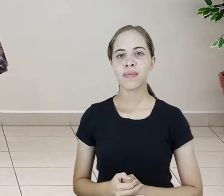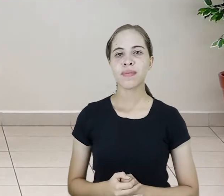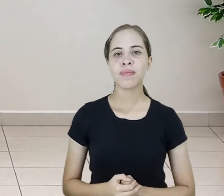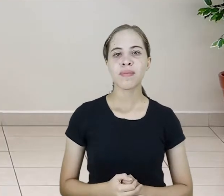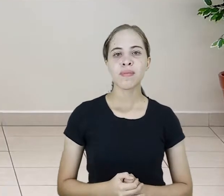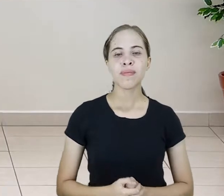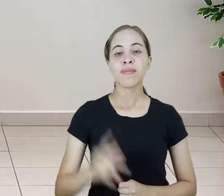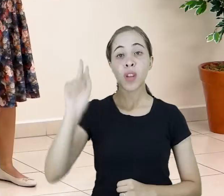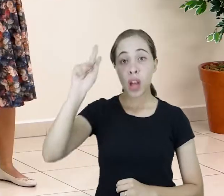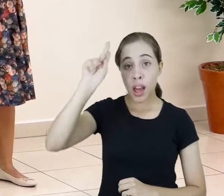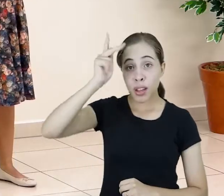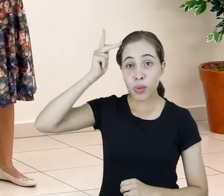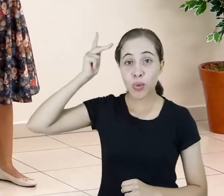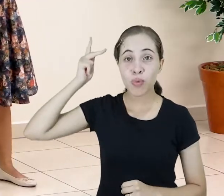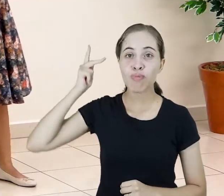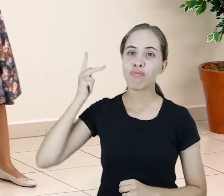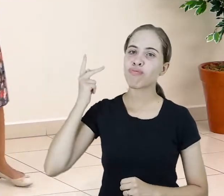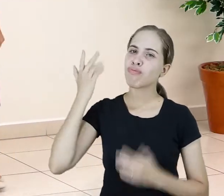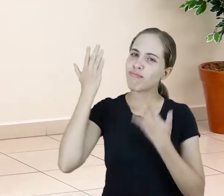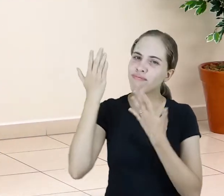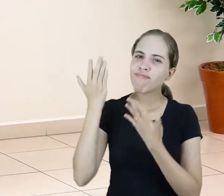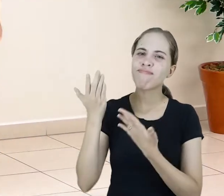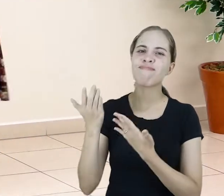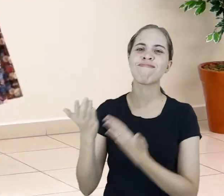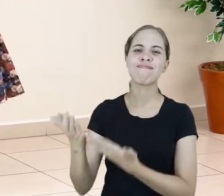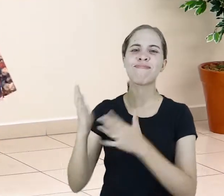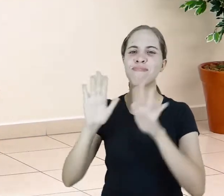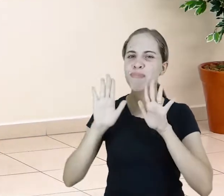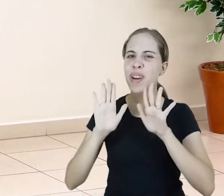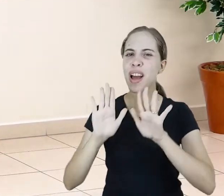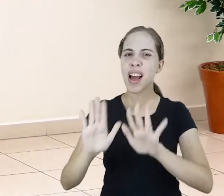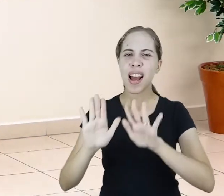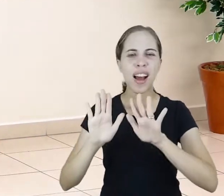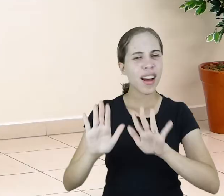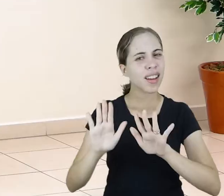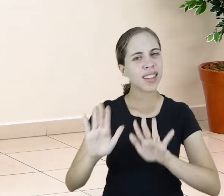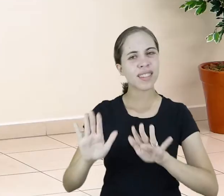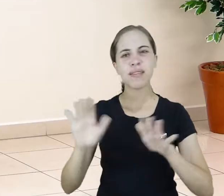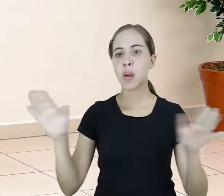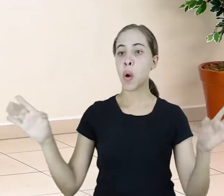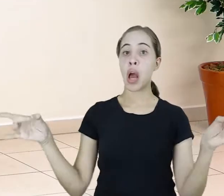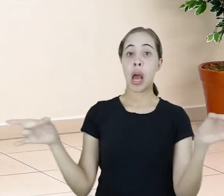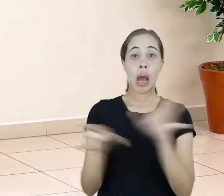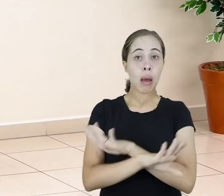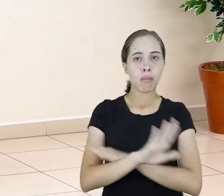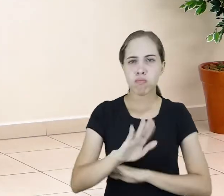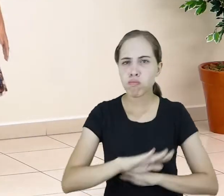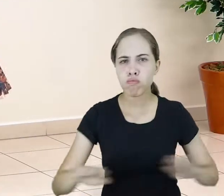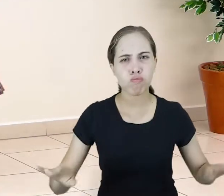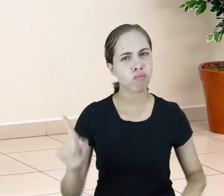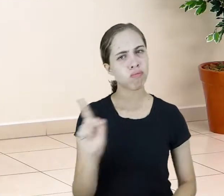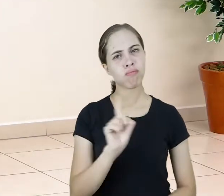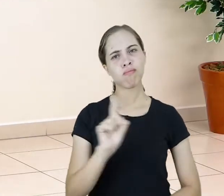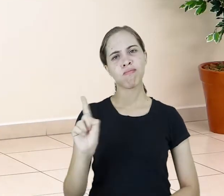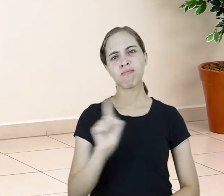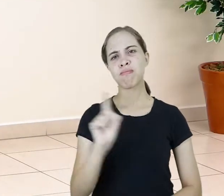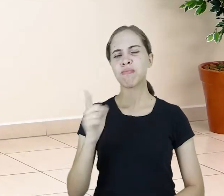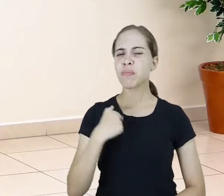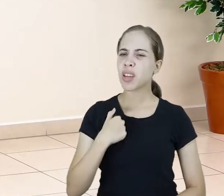A história é assim, mas não acaba aí.